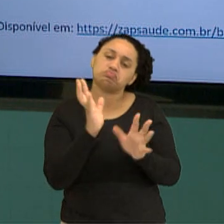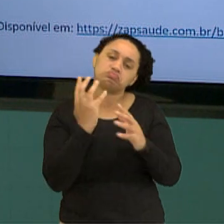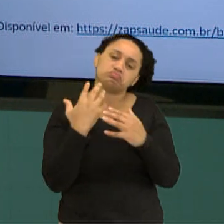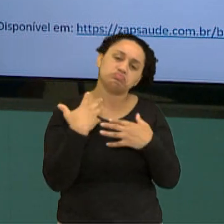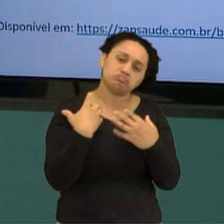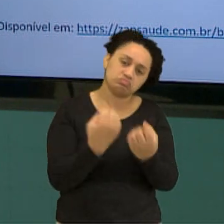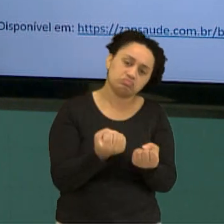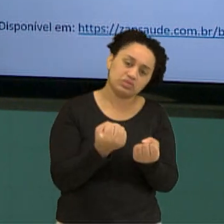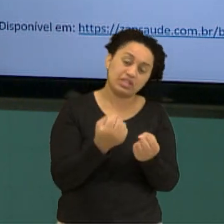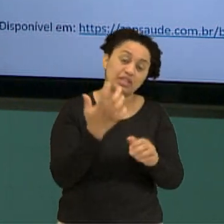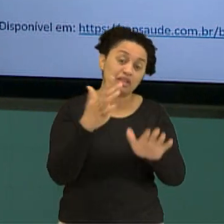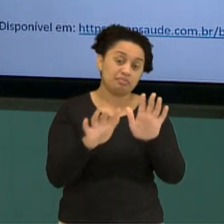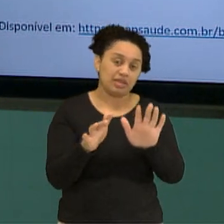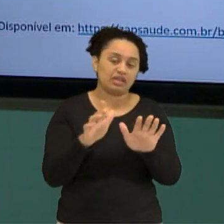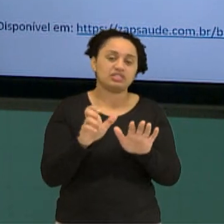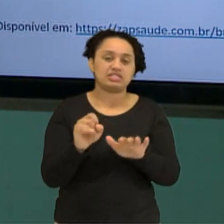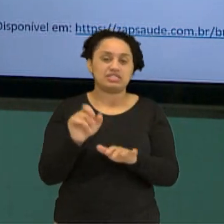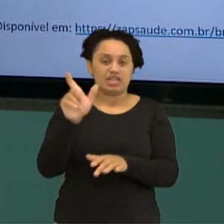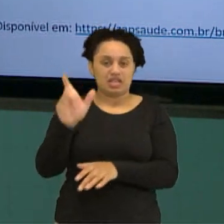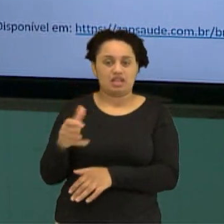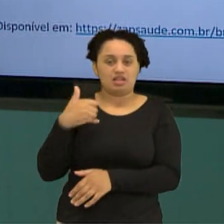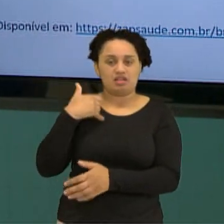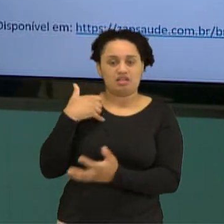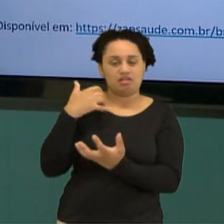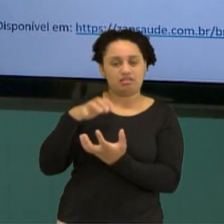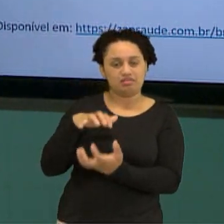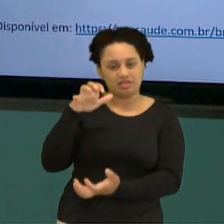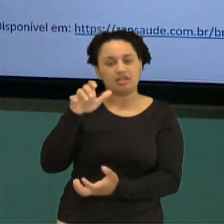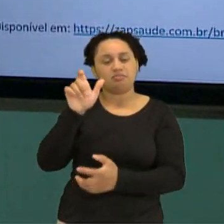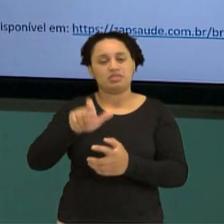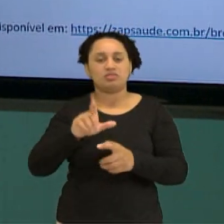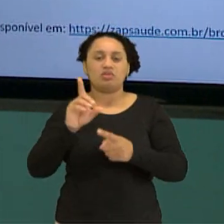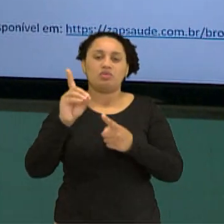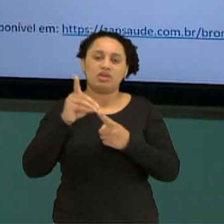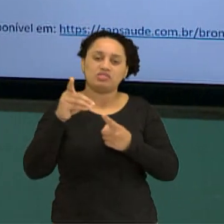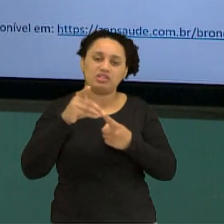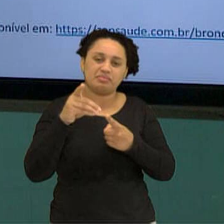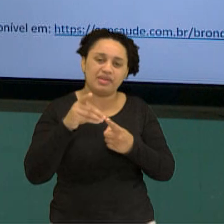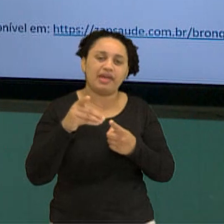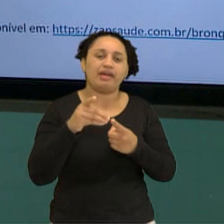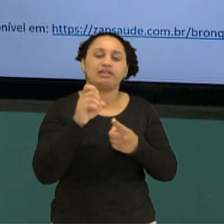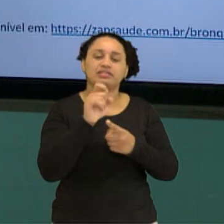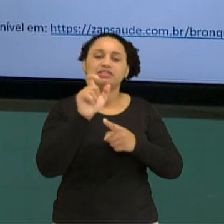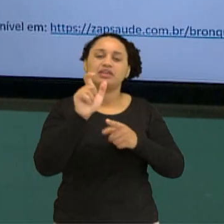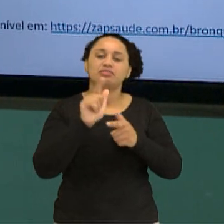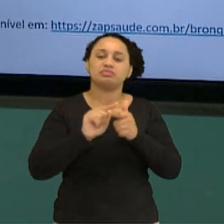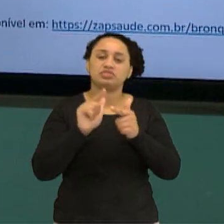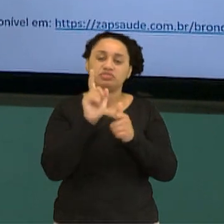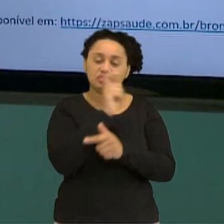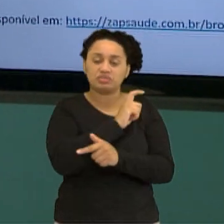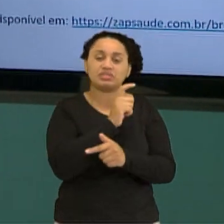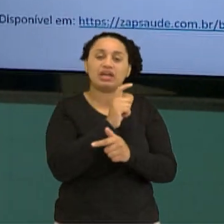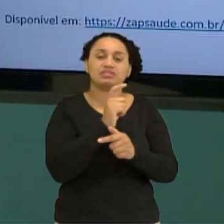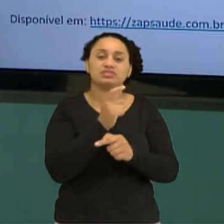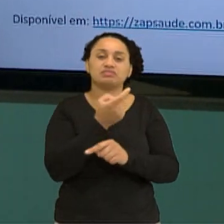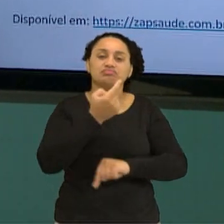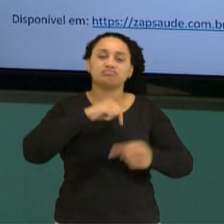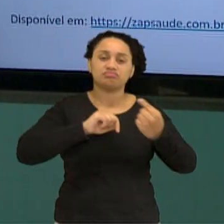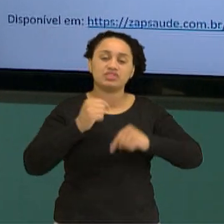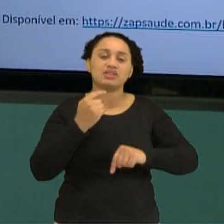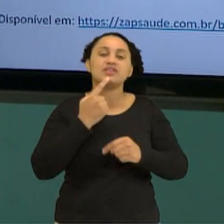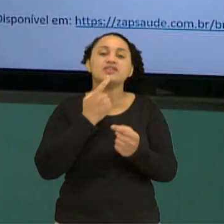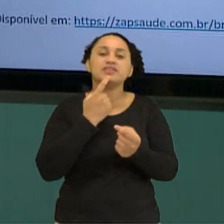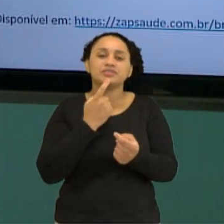tolerável em algumas situações, idosos, por exemplo, pessoas diabéticas que têm dificuldade de circulação. Agora, abaixo disso, ou numa